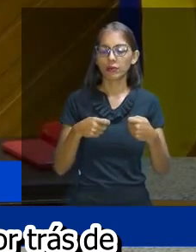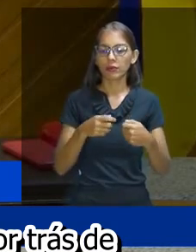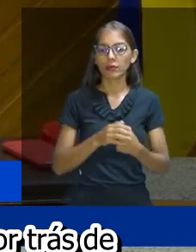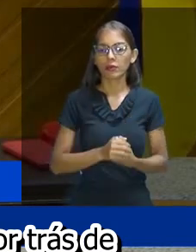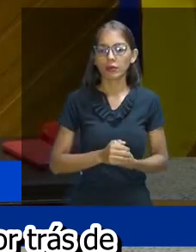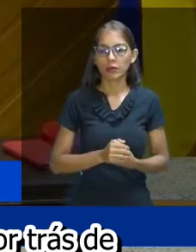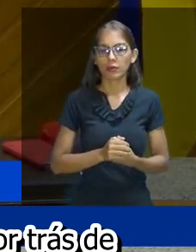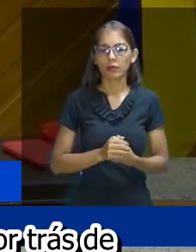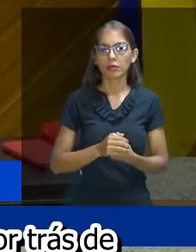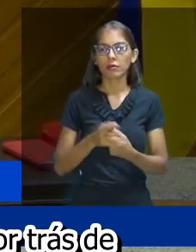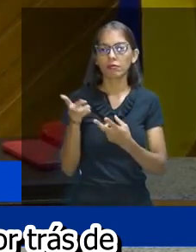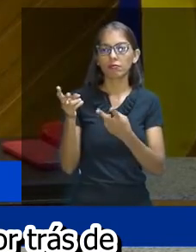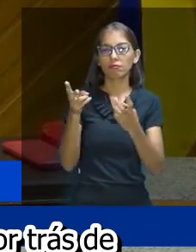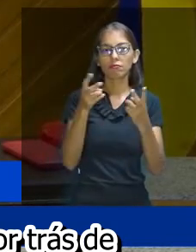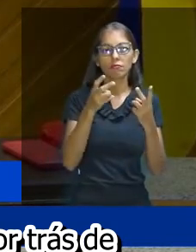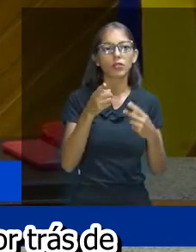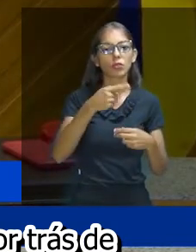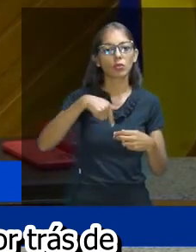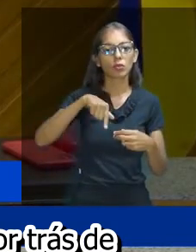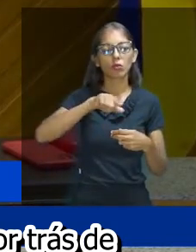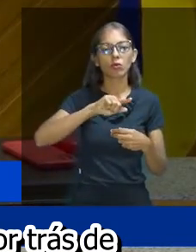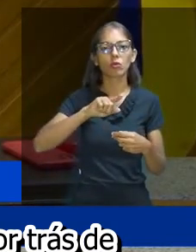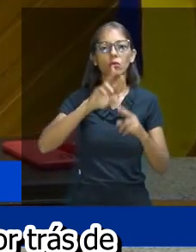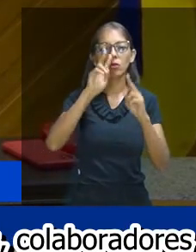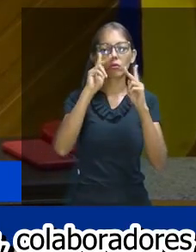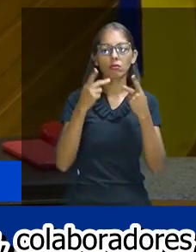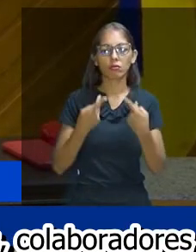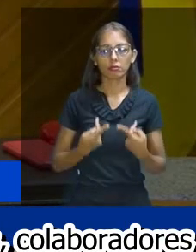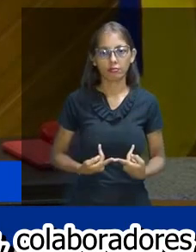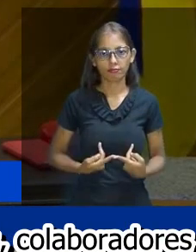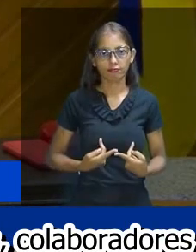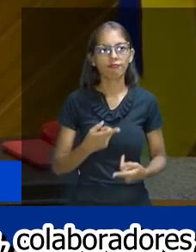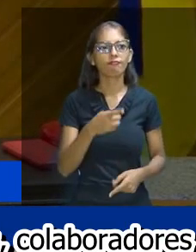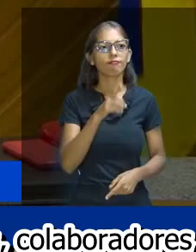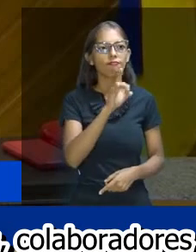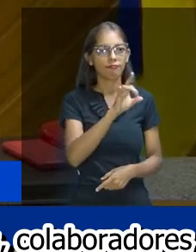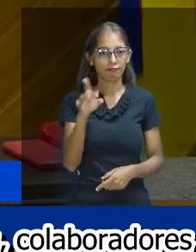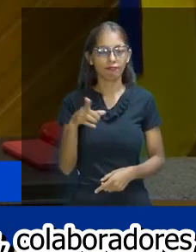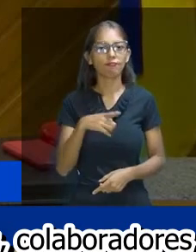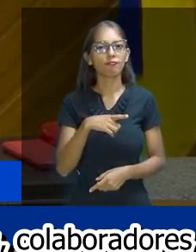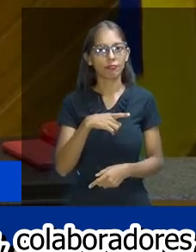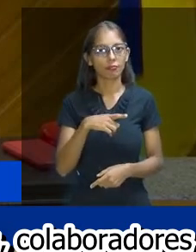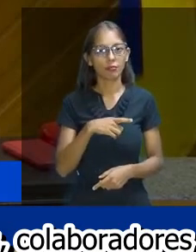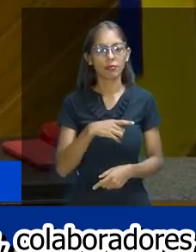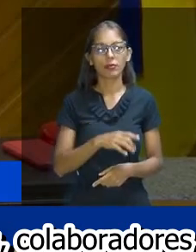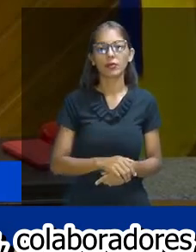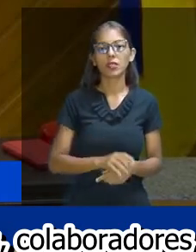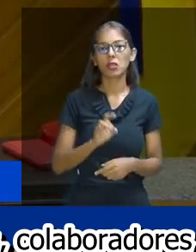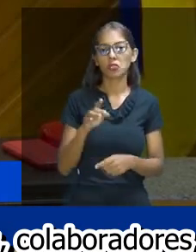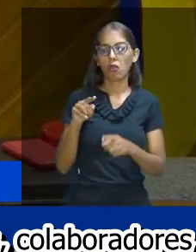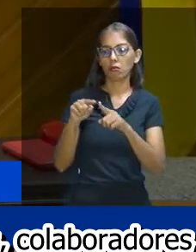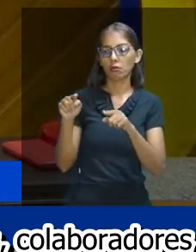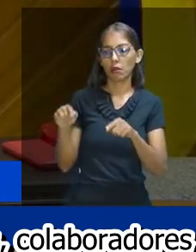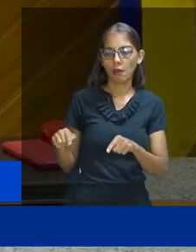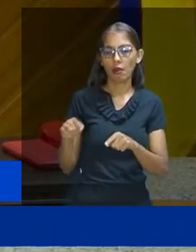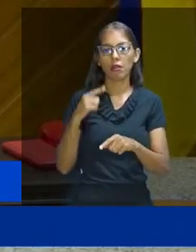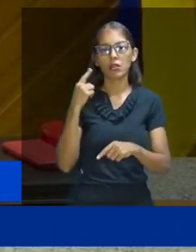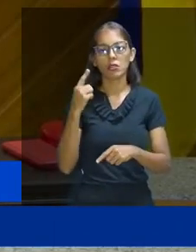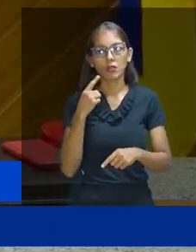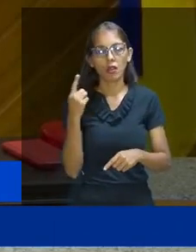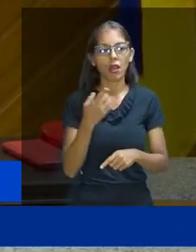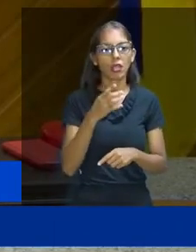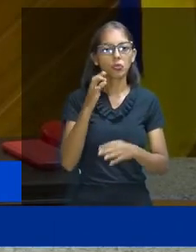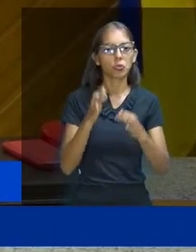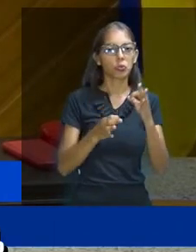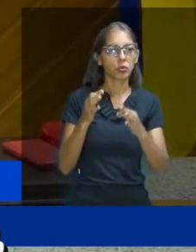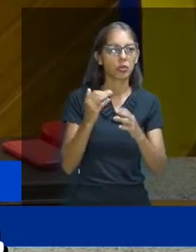pessoa humana que está por trás de todos nós, né? Não apenas magistrados, mas servidores, colaboradores, advogados,